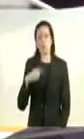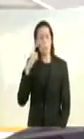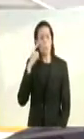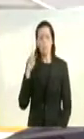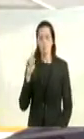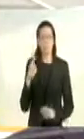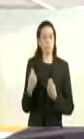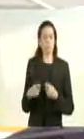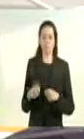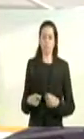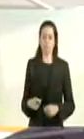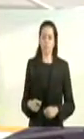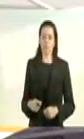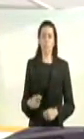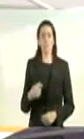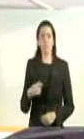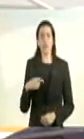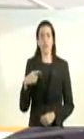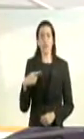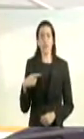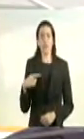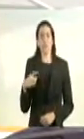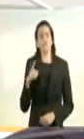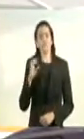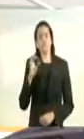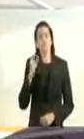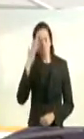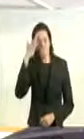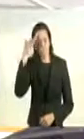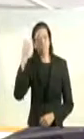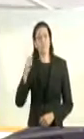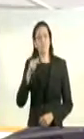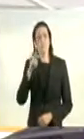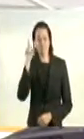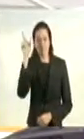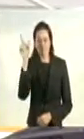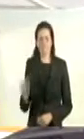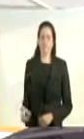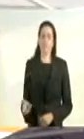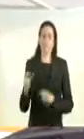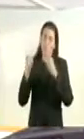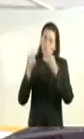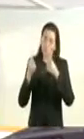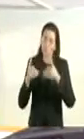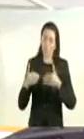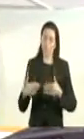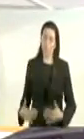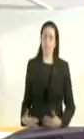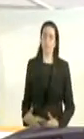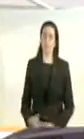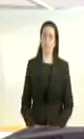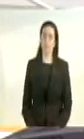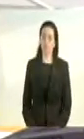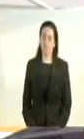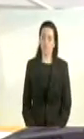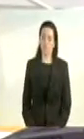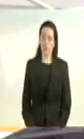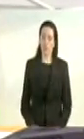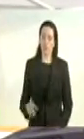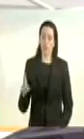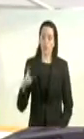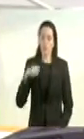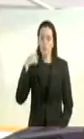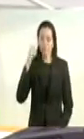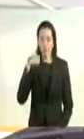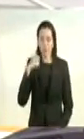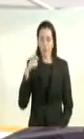é uma defesa digna dos advogados do governo, que vão preparar uma defesa